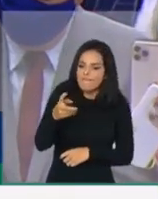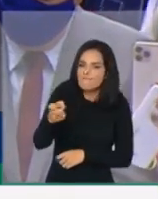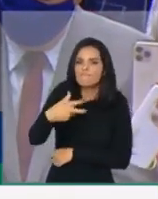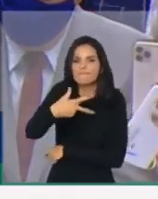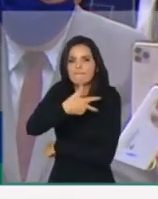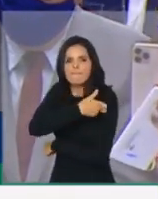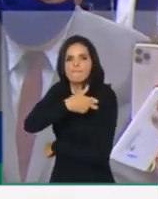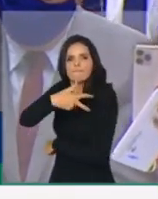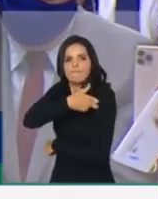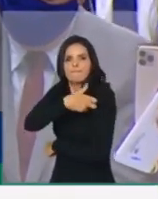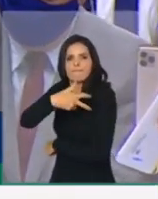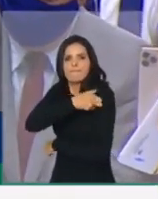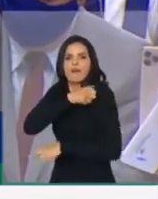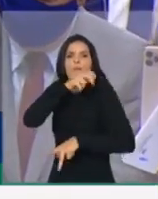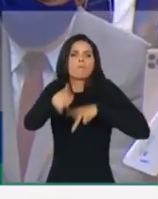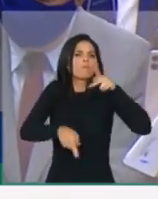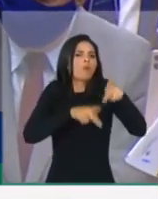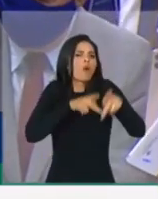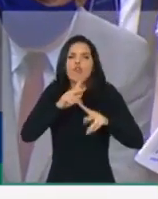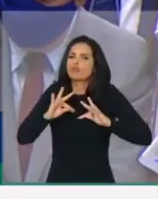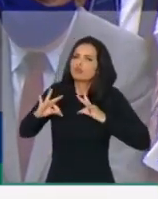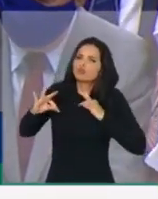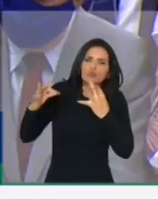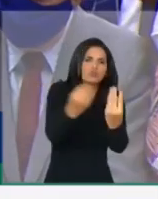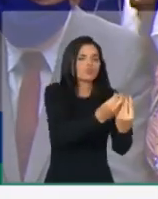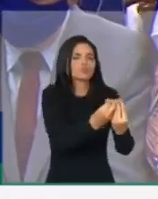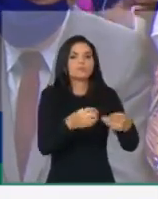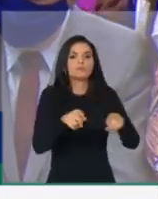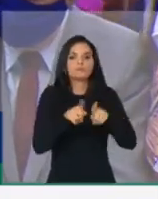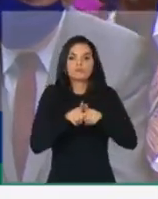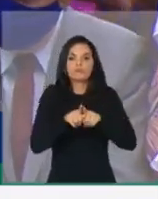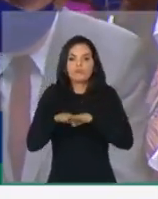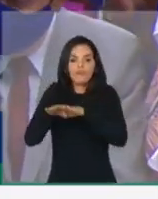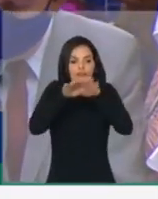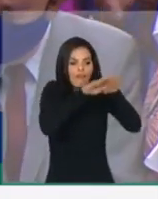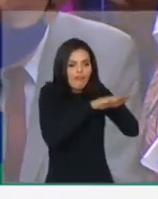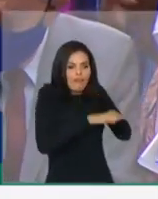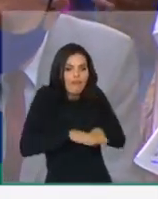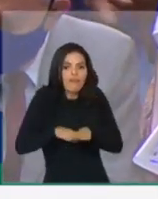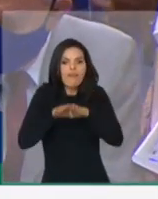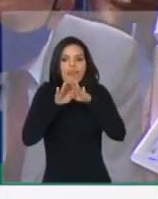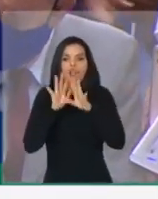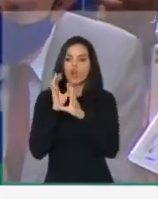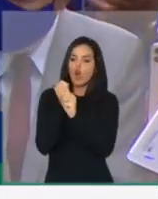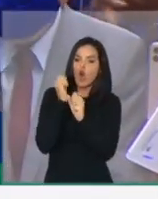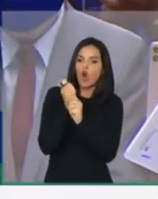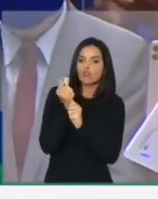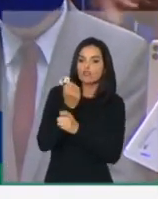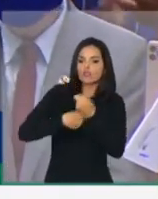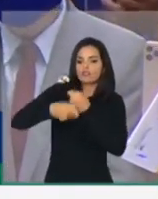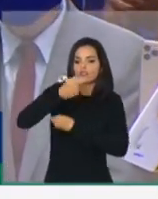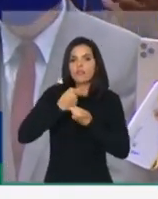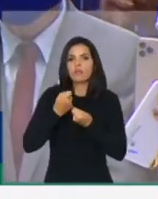vacinar o nosso povo. Temos de buscar o equilíbrio de nossas contas públicas,